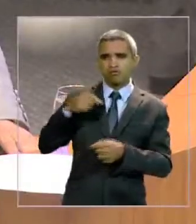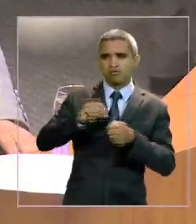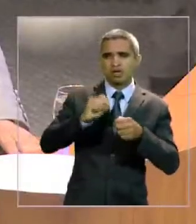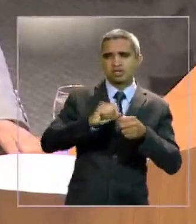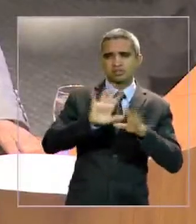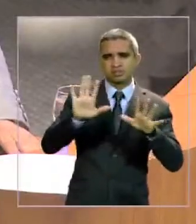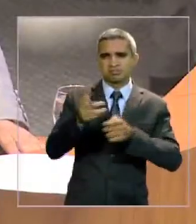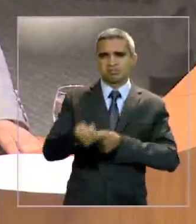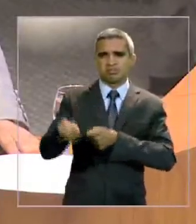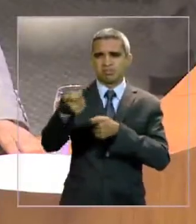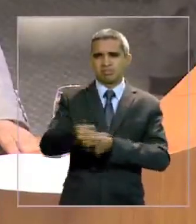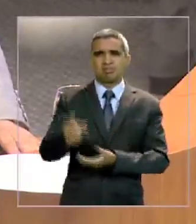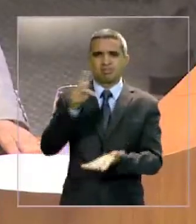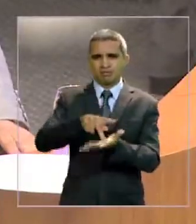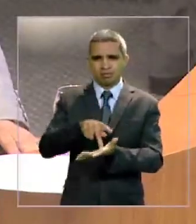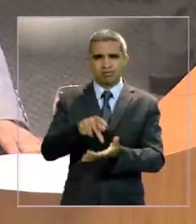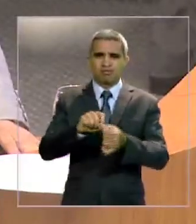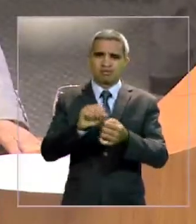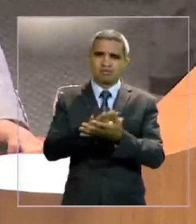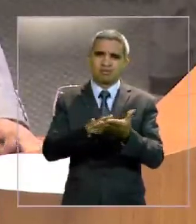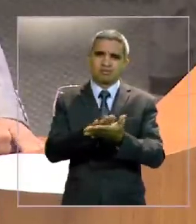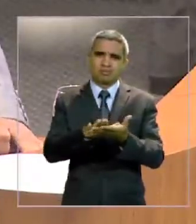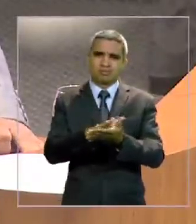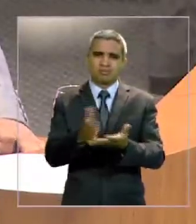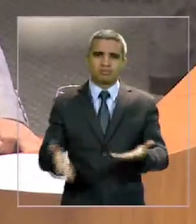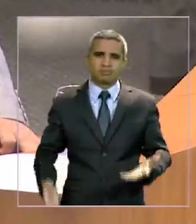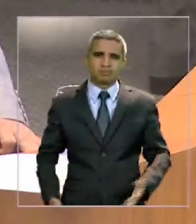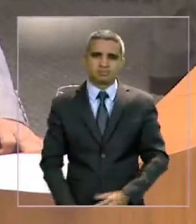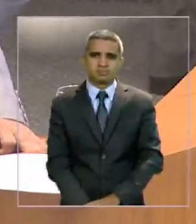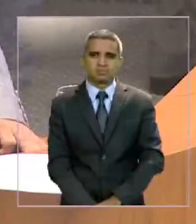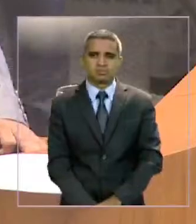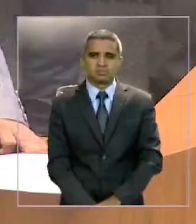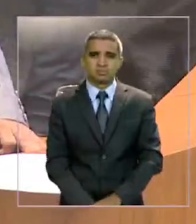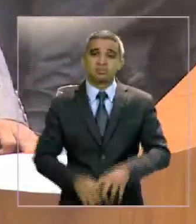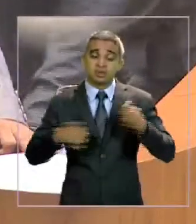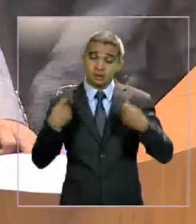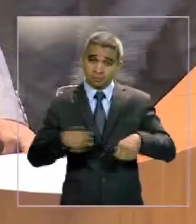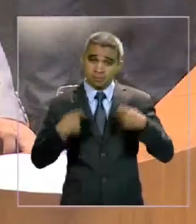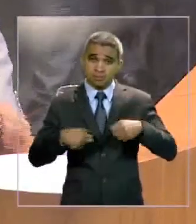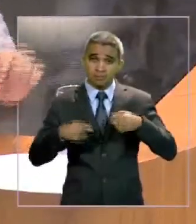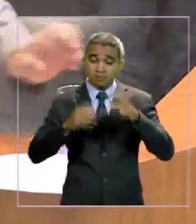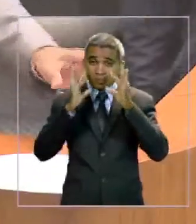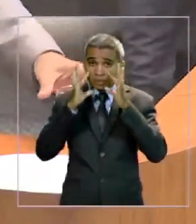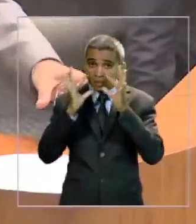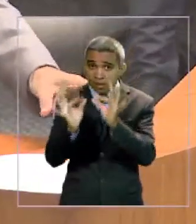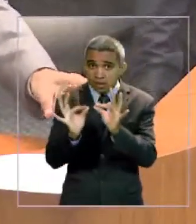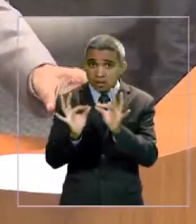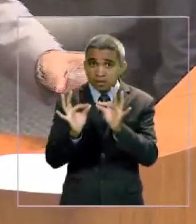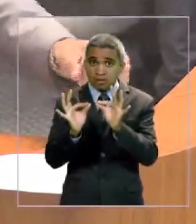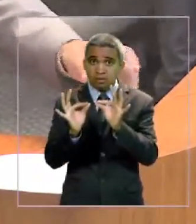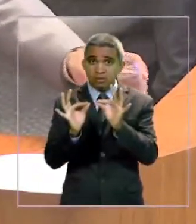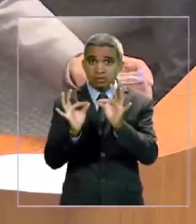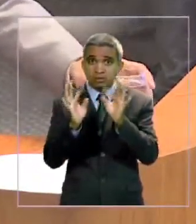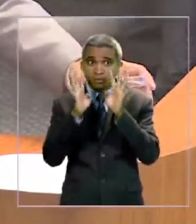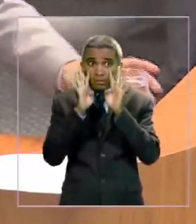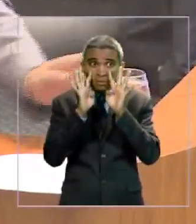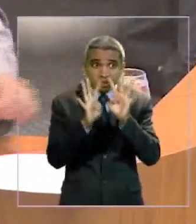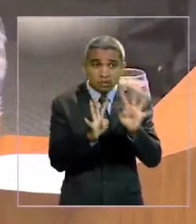Como eu creio que ninguém do nosso bloco vai utilizar o tempo, Vossa Excelência possa adicionar os 5.